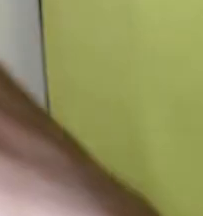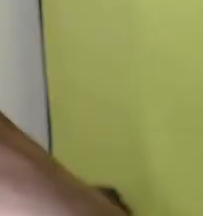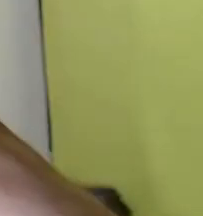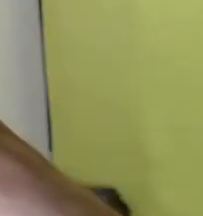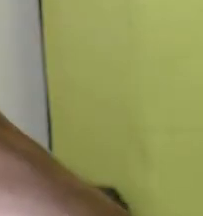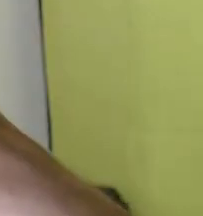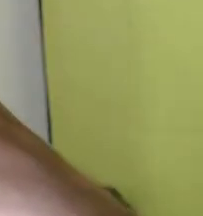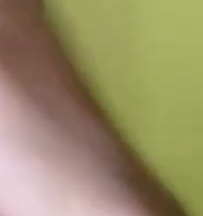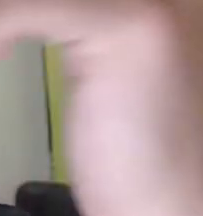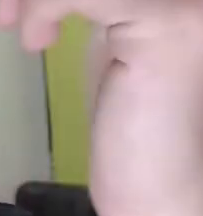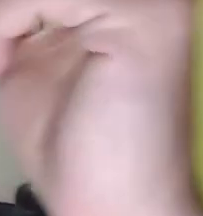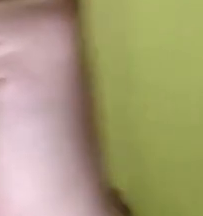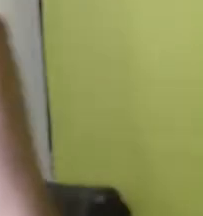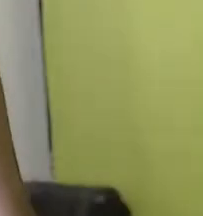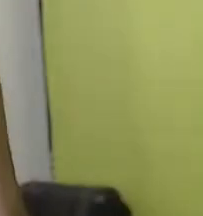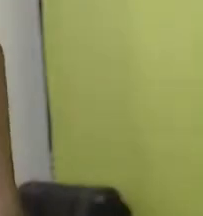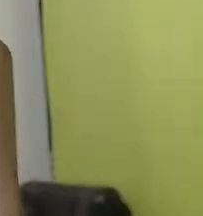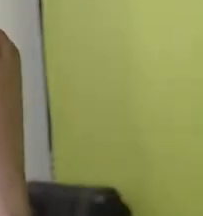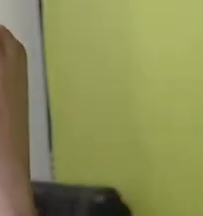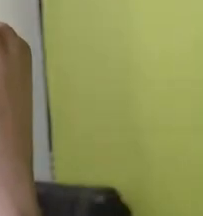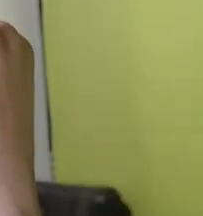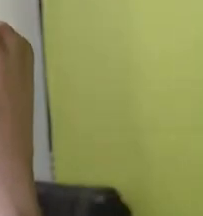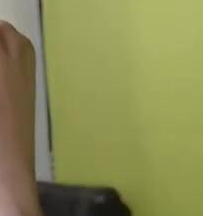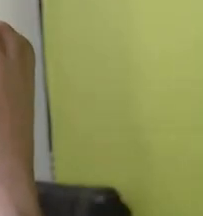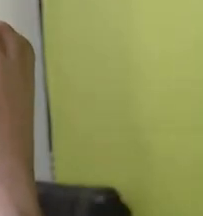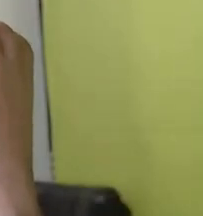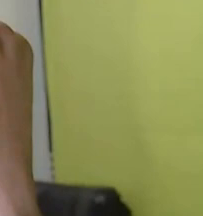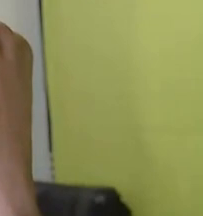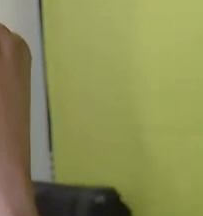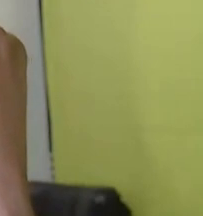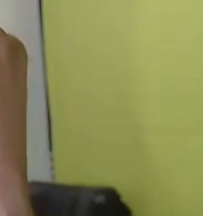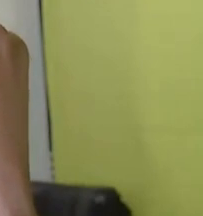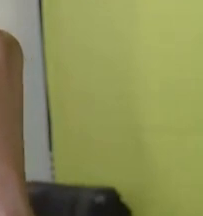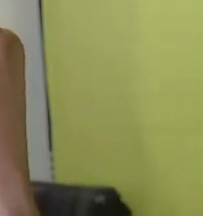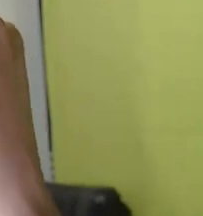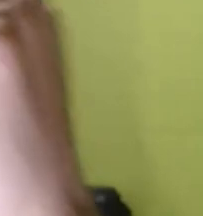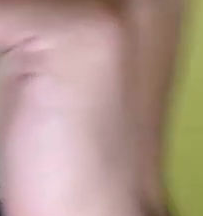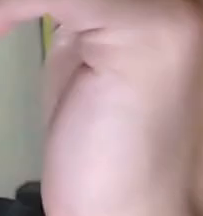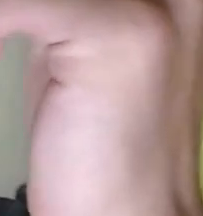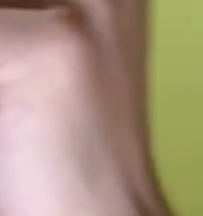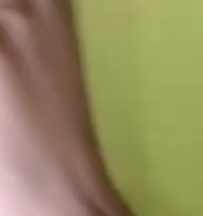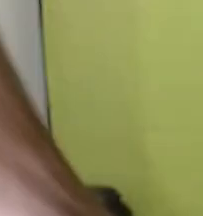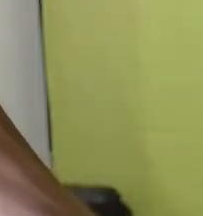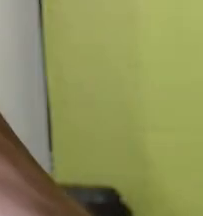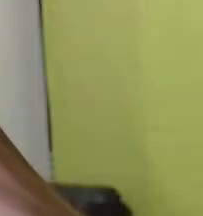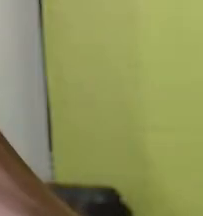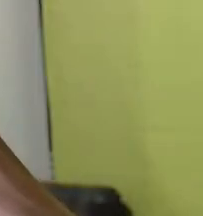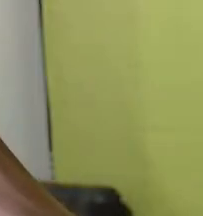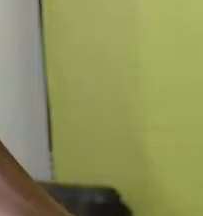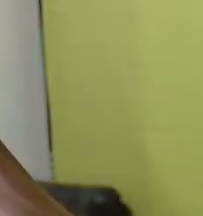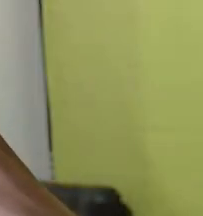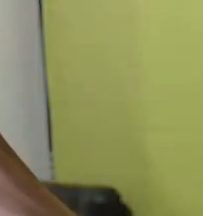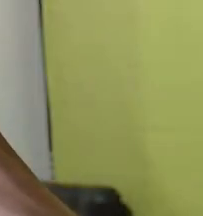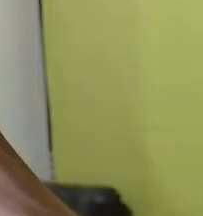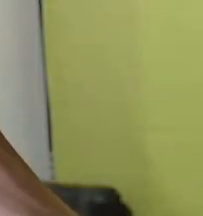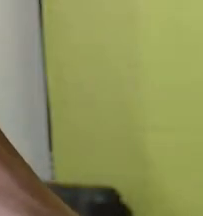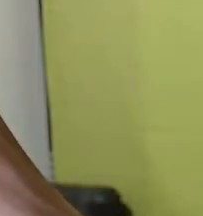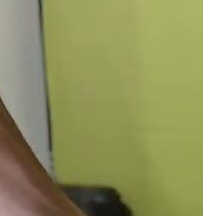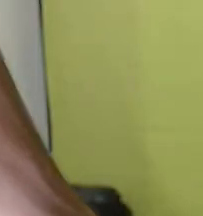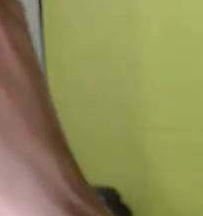agregador e e ele não falou mentira nenhuma e na verdade e foram os curso muito bonito é